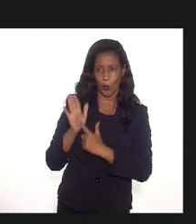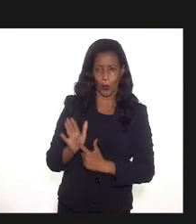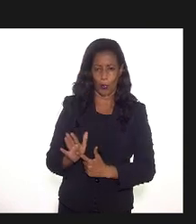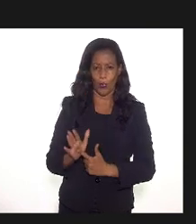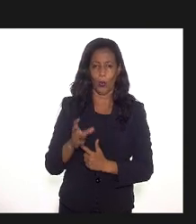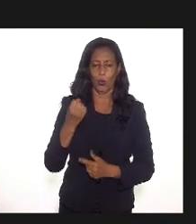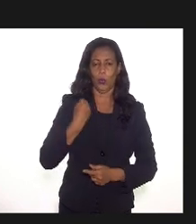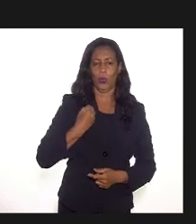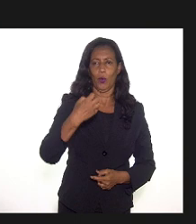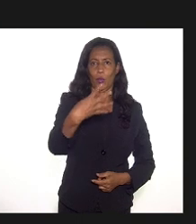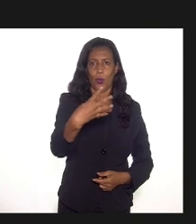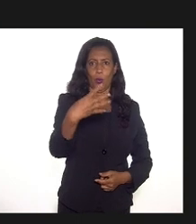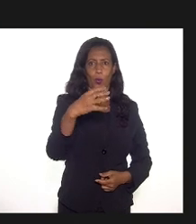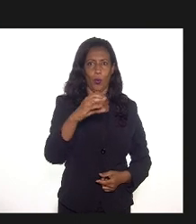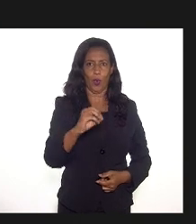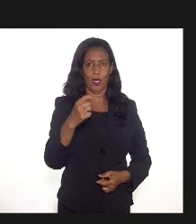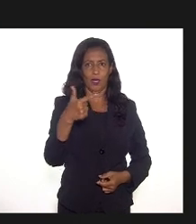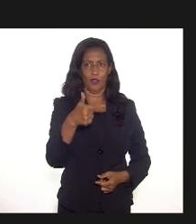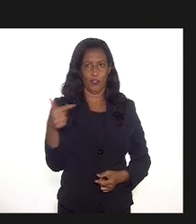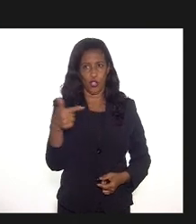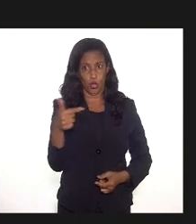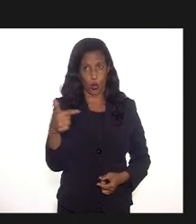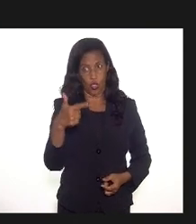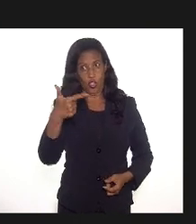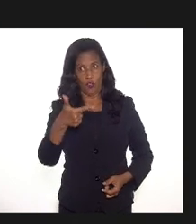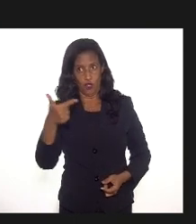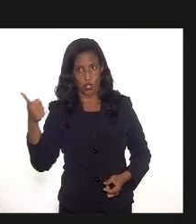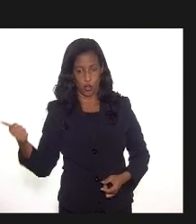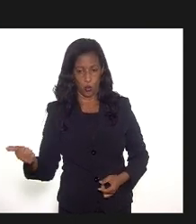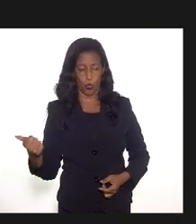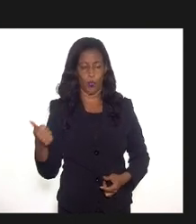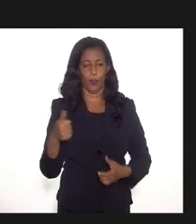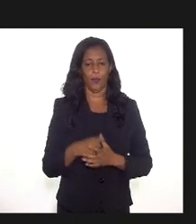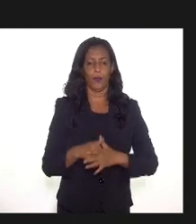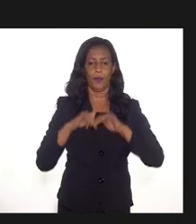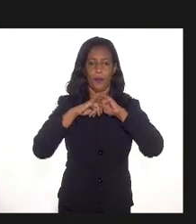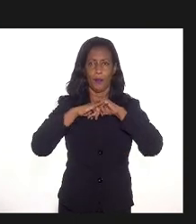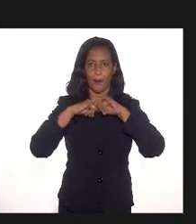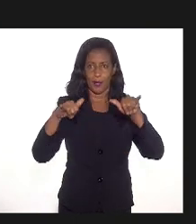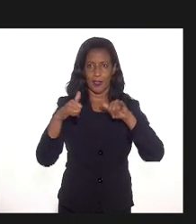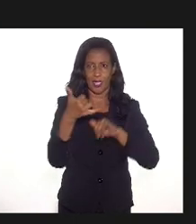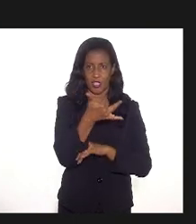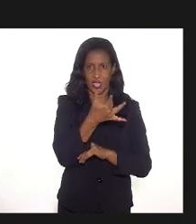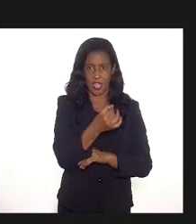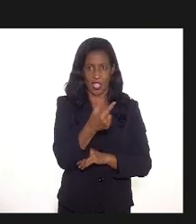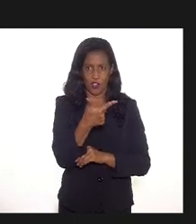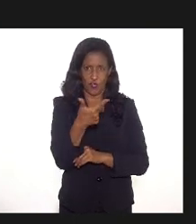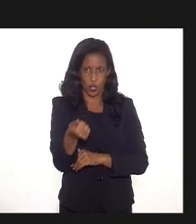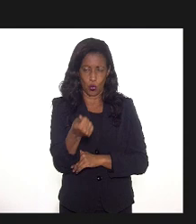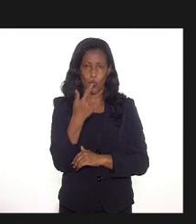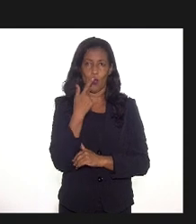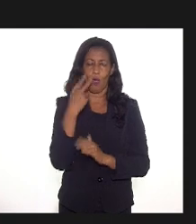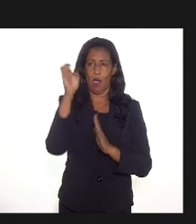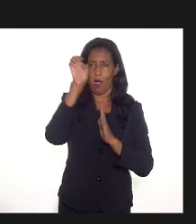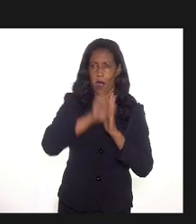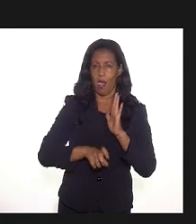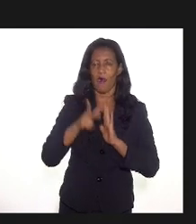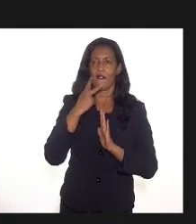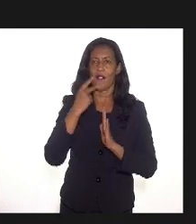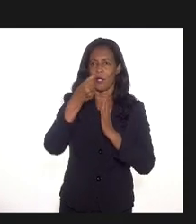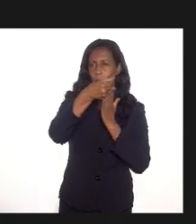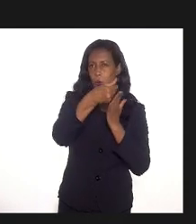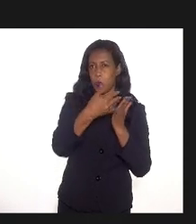de lei número 4022-2021, mensagem número 1021, que dispôs sobre as